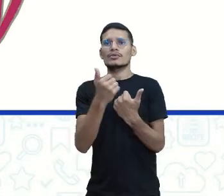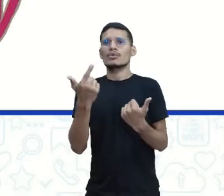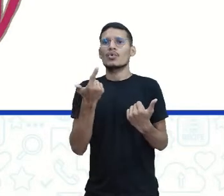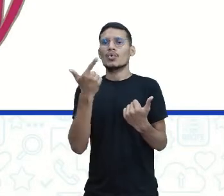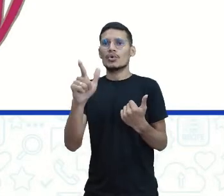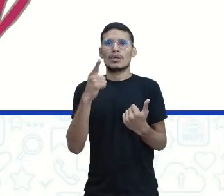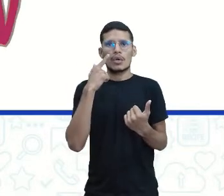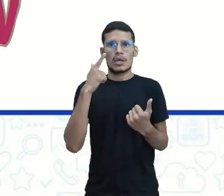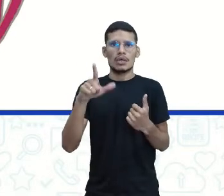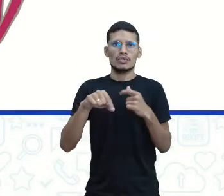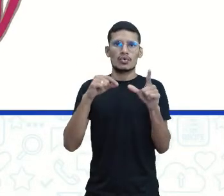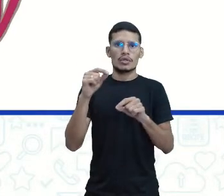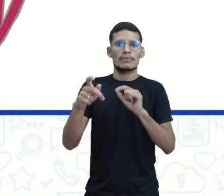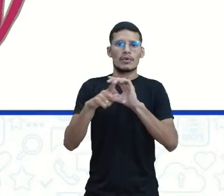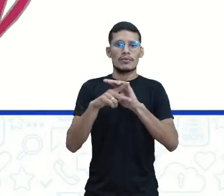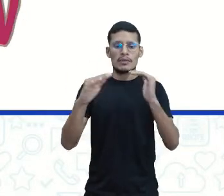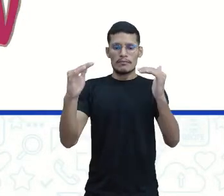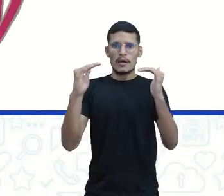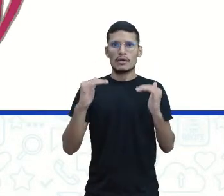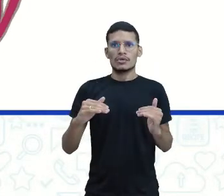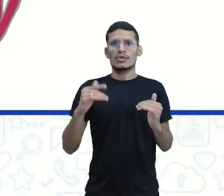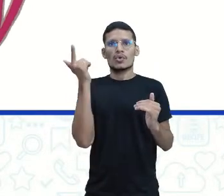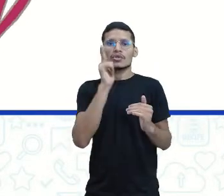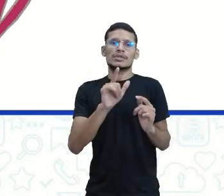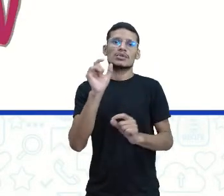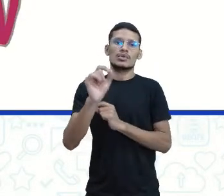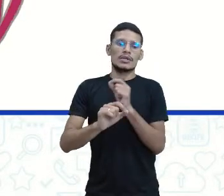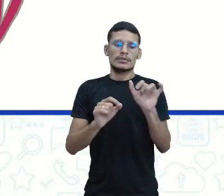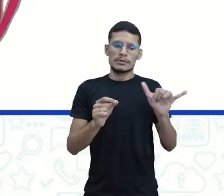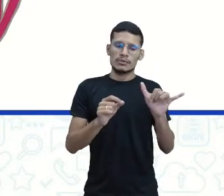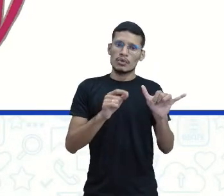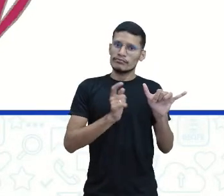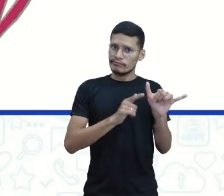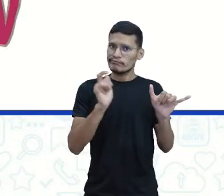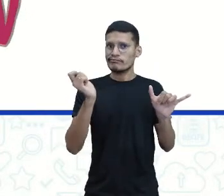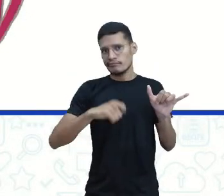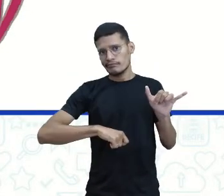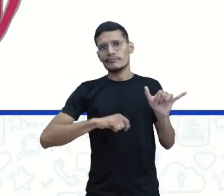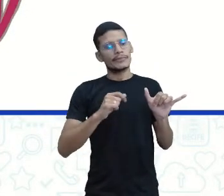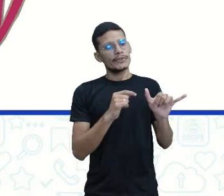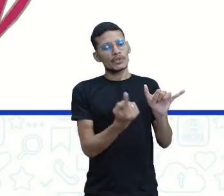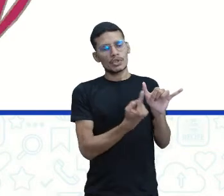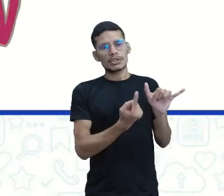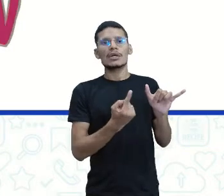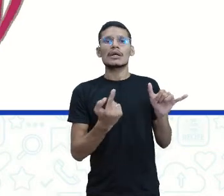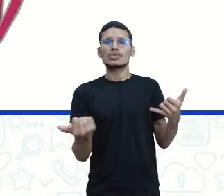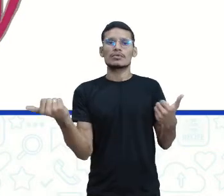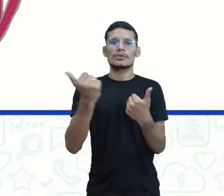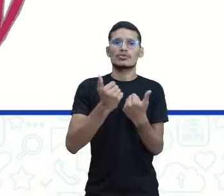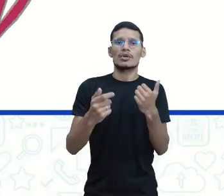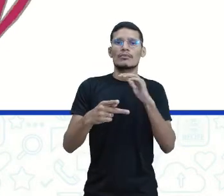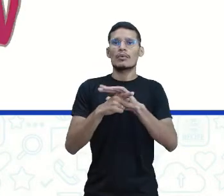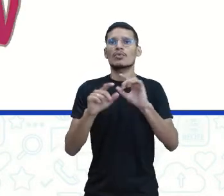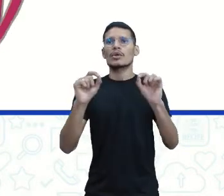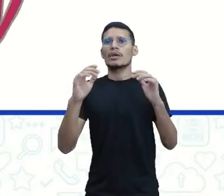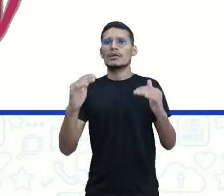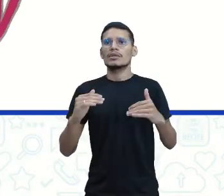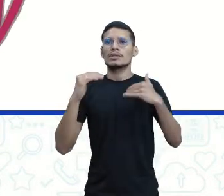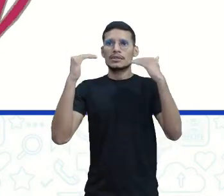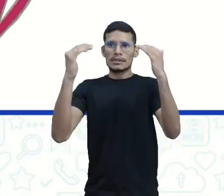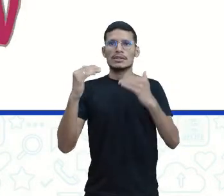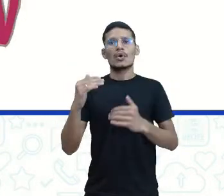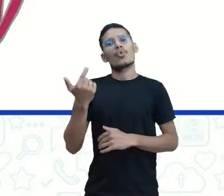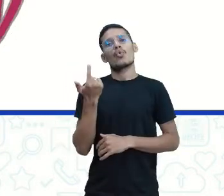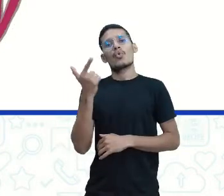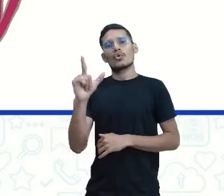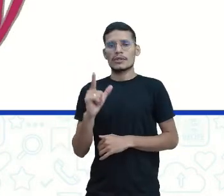notar que eu escolhi a equação de baixo para isolar o valor de y, então a substituição ela vai ser na equação de cima, certo?